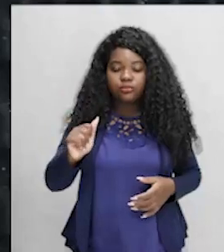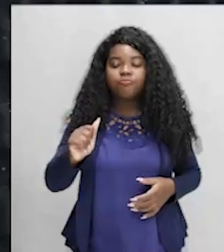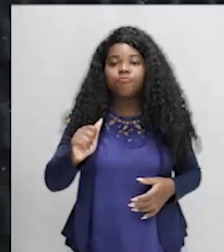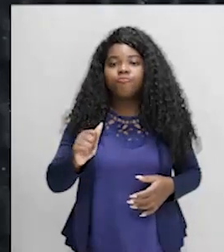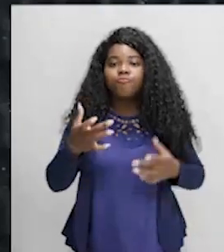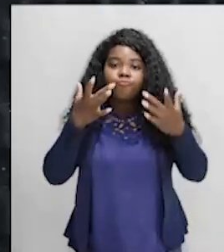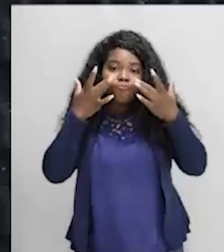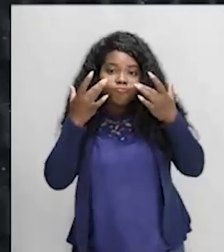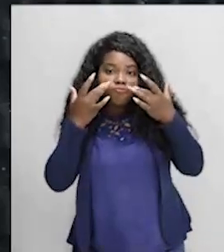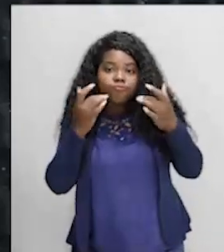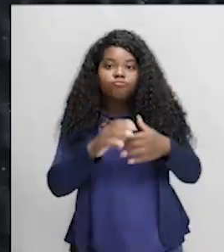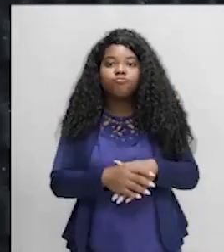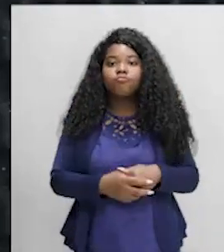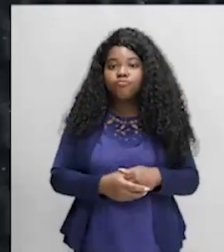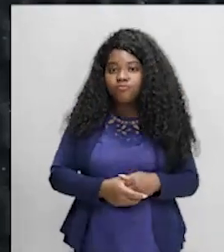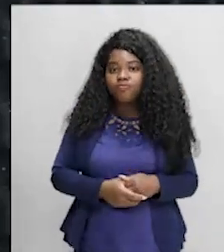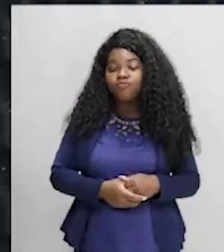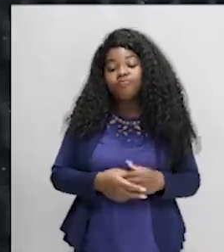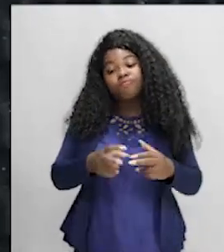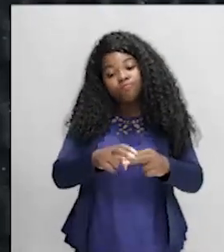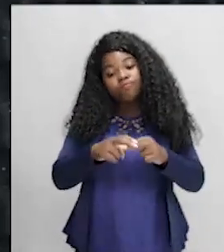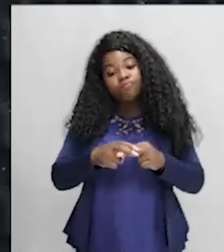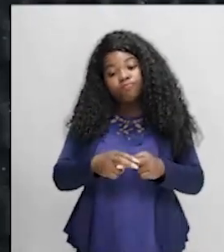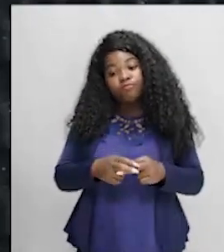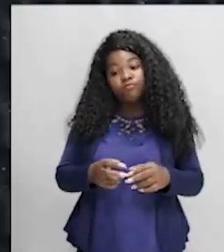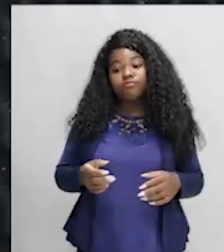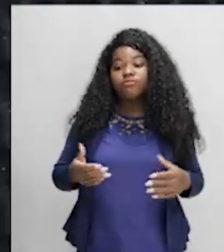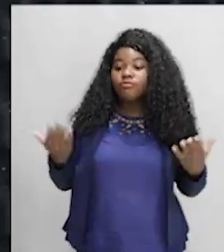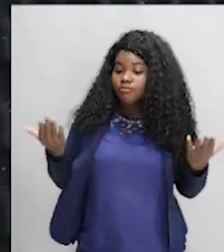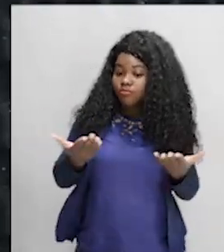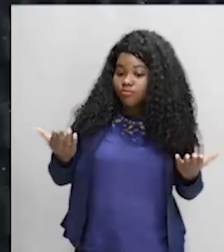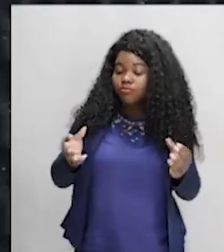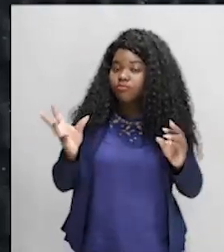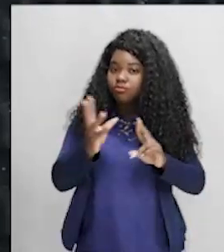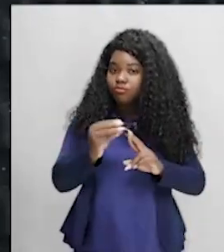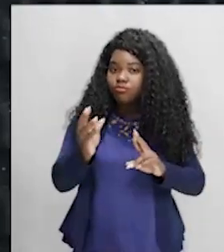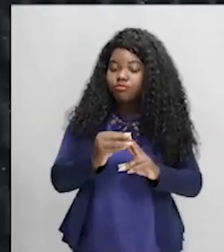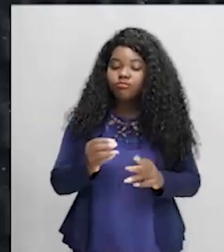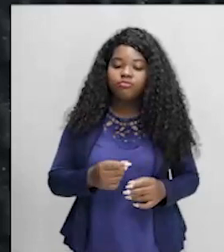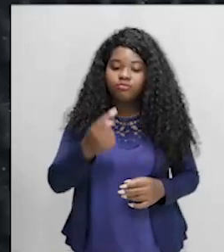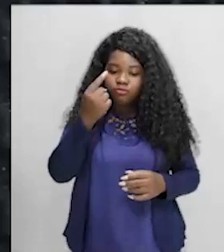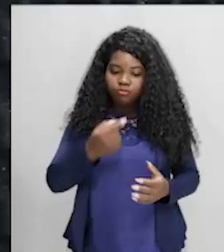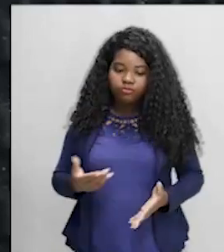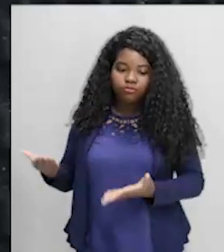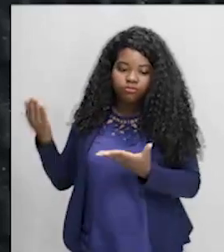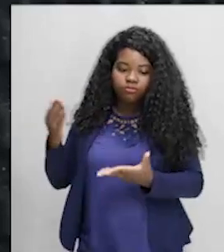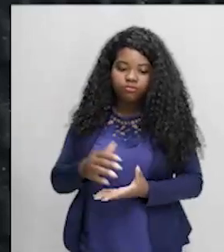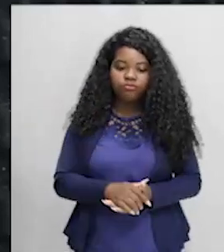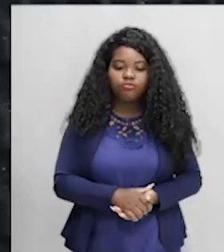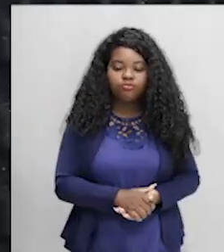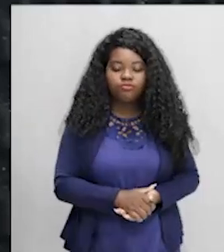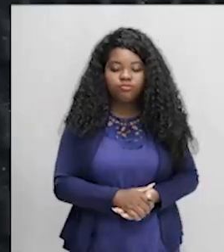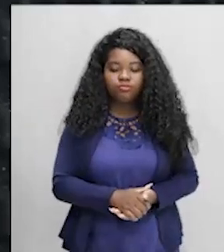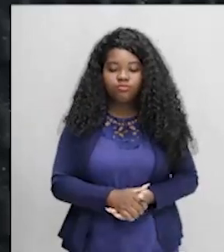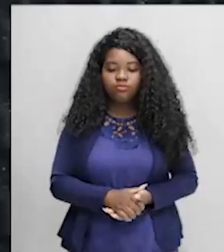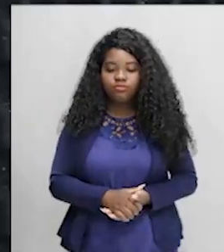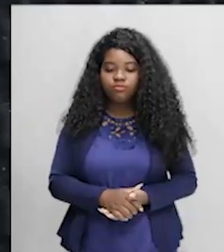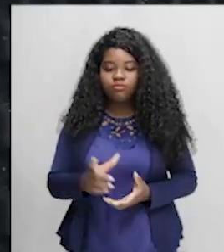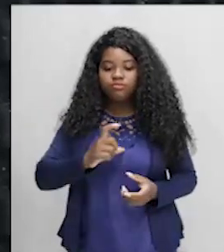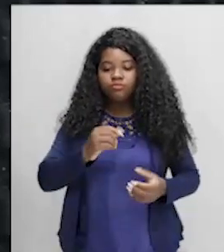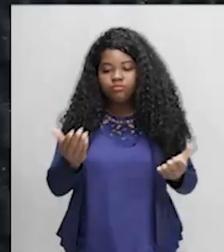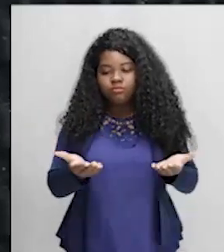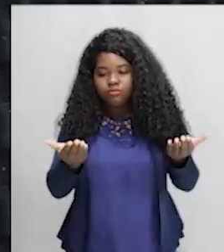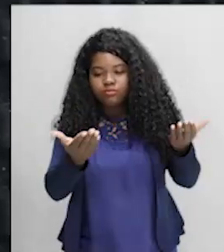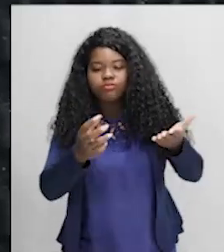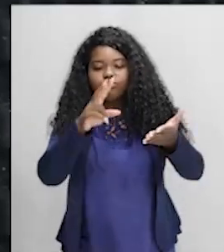onde ele é ovacionado? Pois é, a gente retorna a isso. Gente, aqui é a foto de uma companhia, né, que tem incentivo